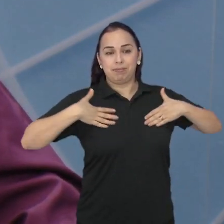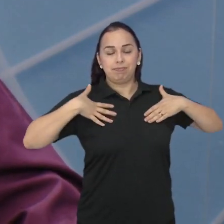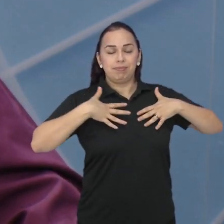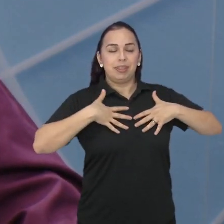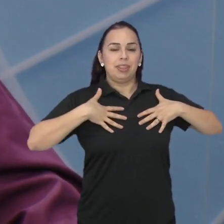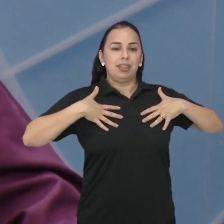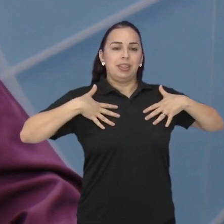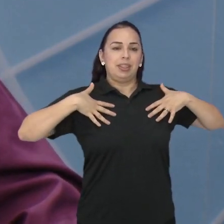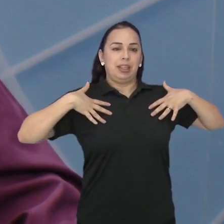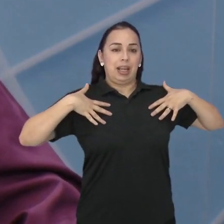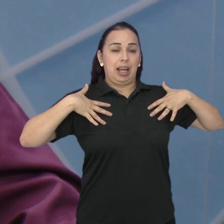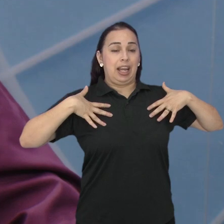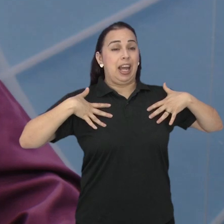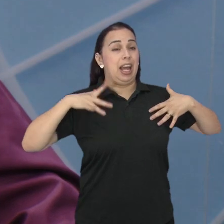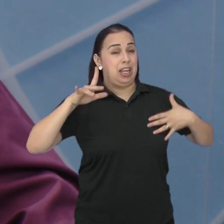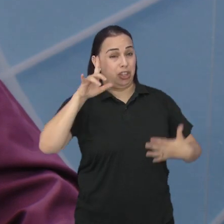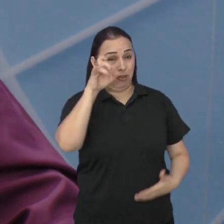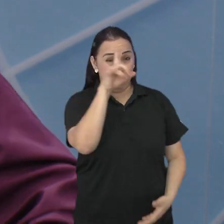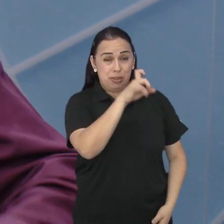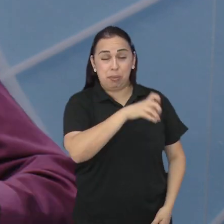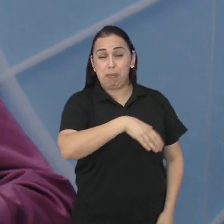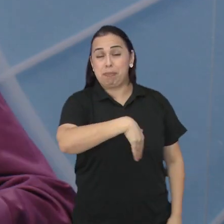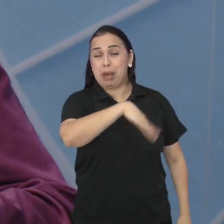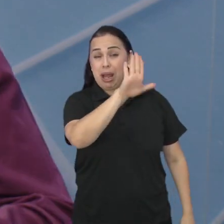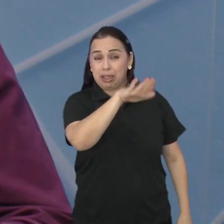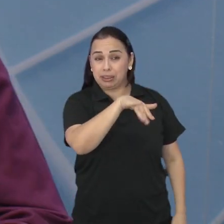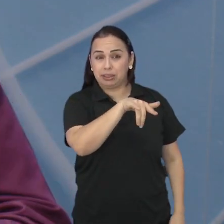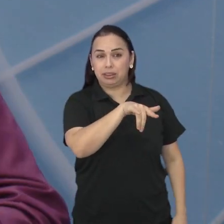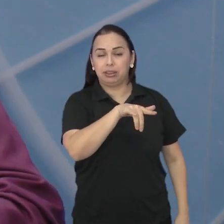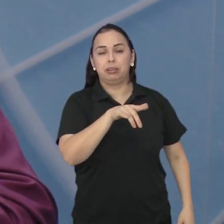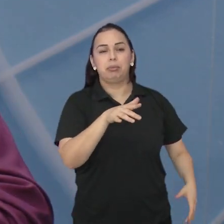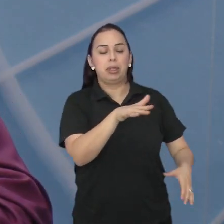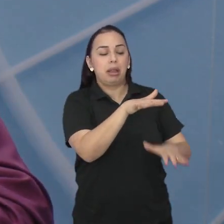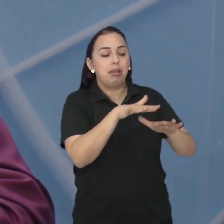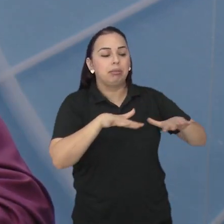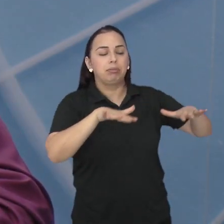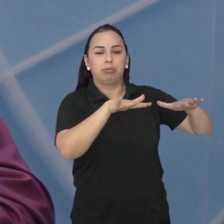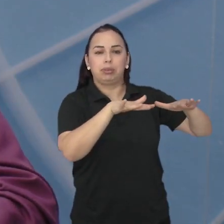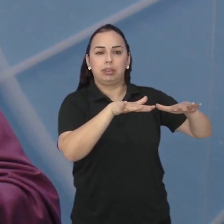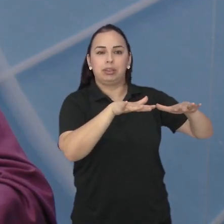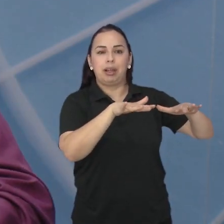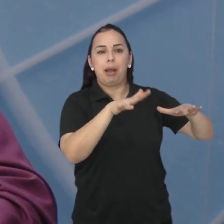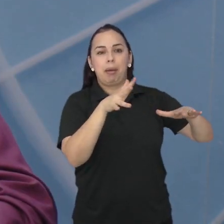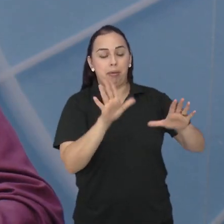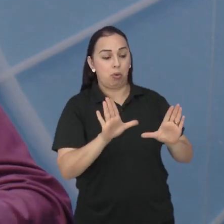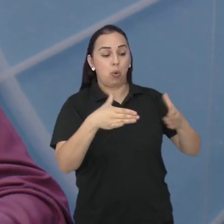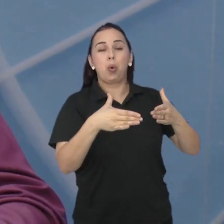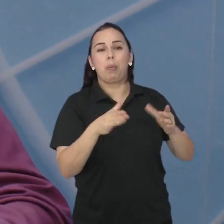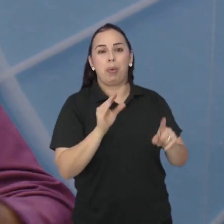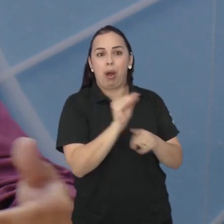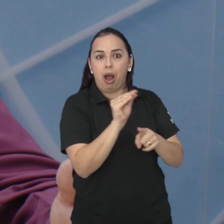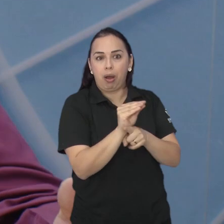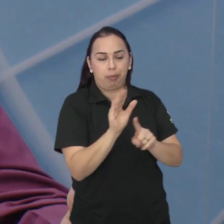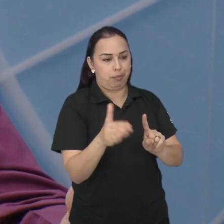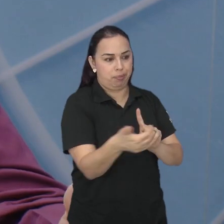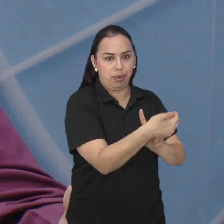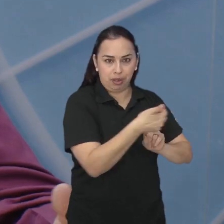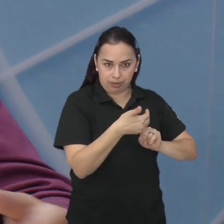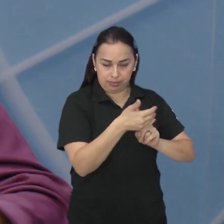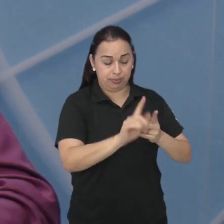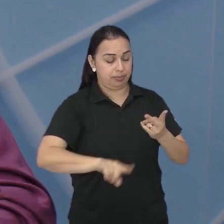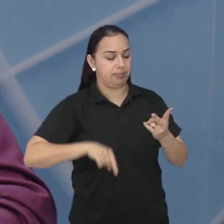volta, fica muito mais complicado. Porque daí você tem toda uma estrutura de ambiente que te protege, te ajuda, te